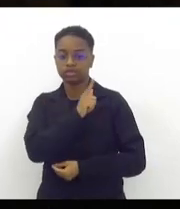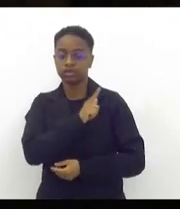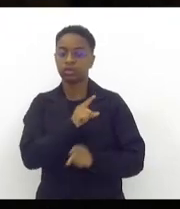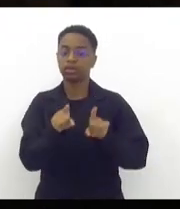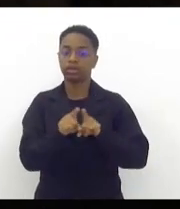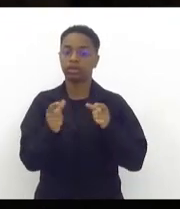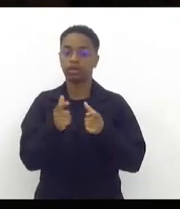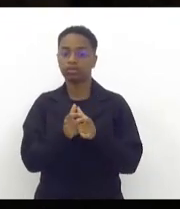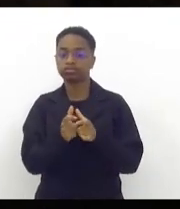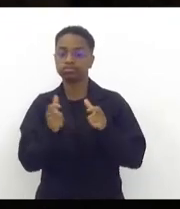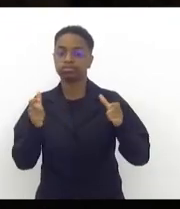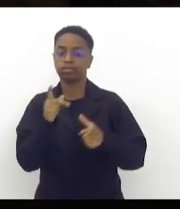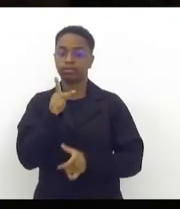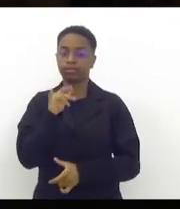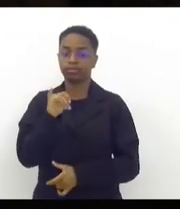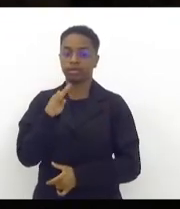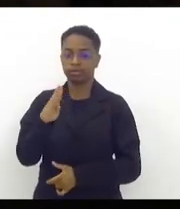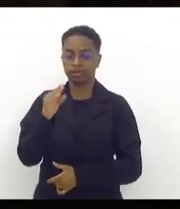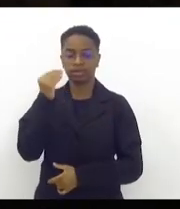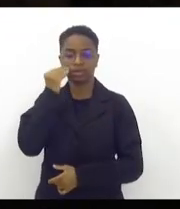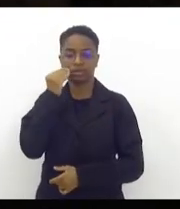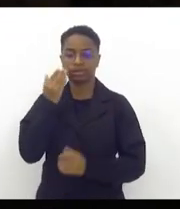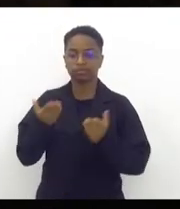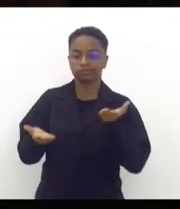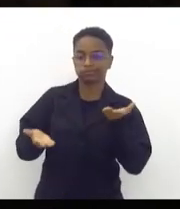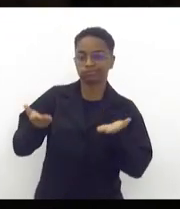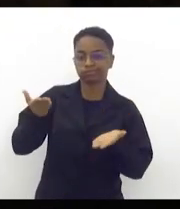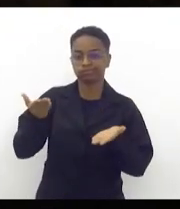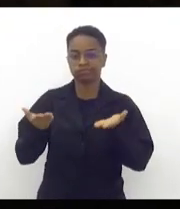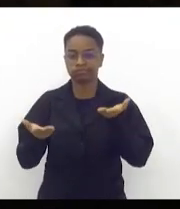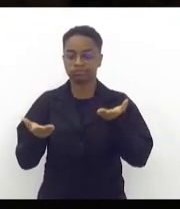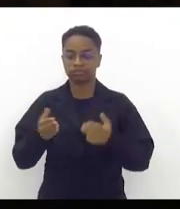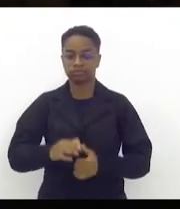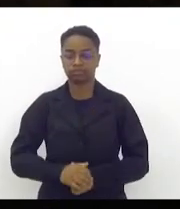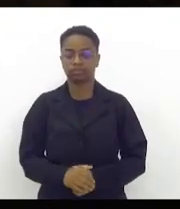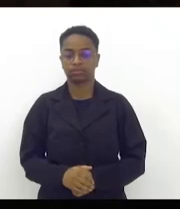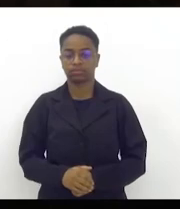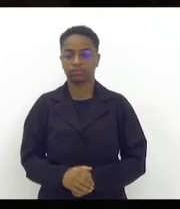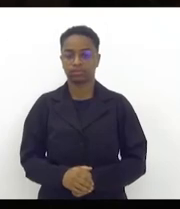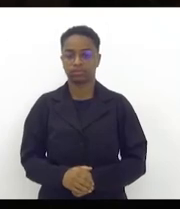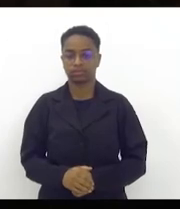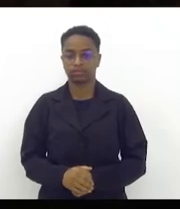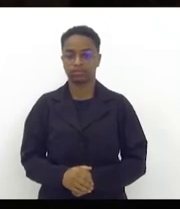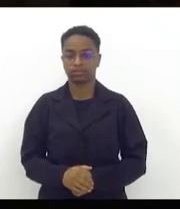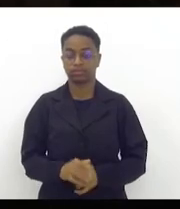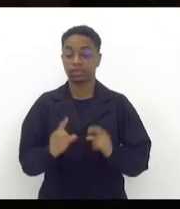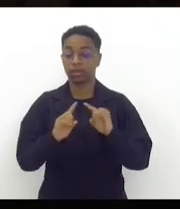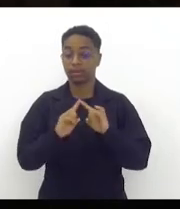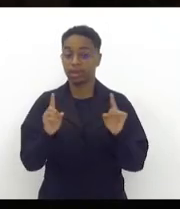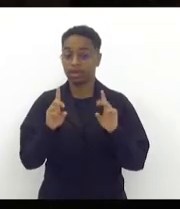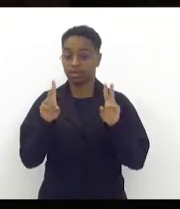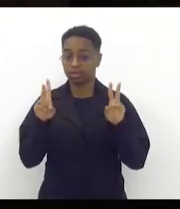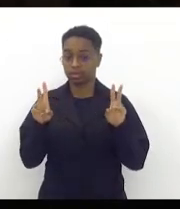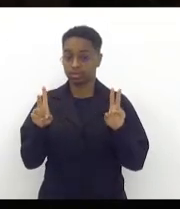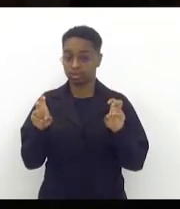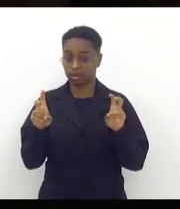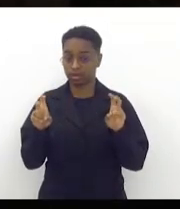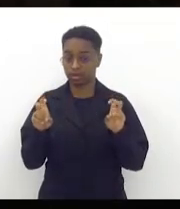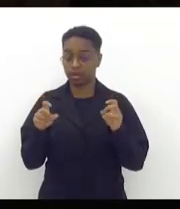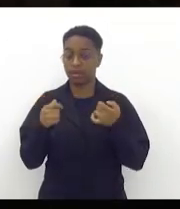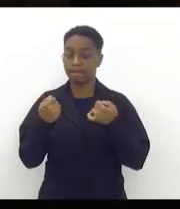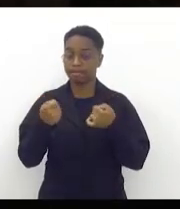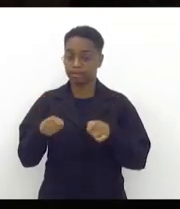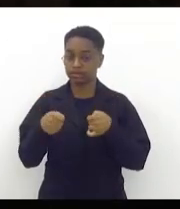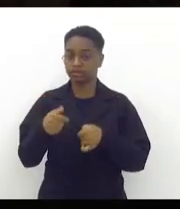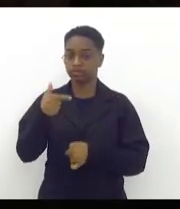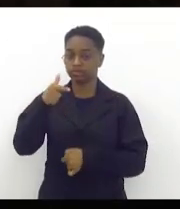próprio PIB para fazer essa compensação. Mas esse tema, ele tem que ser